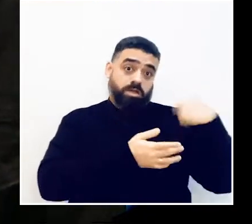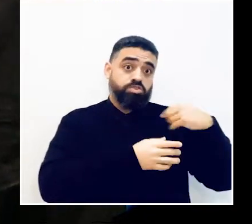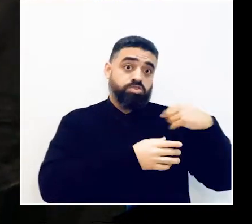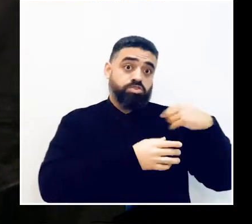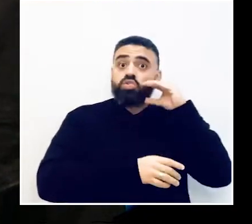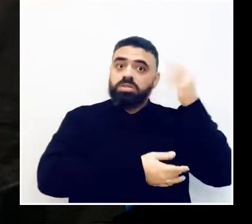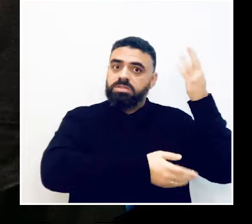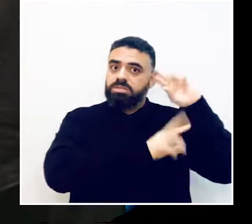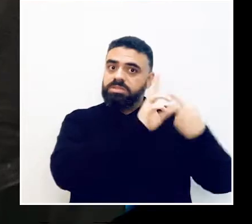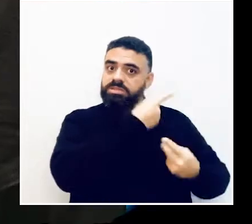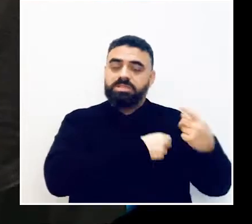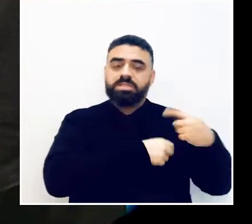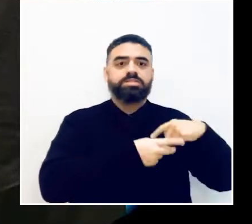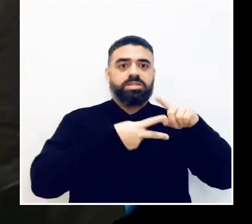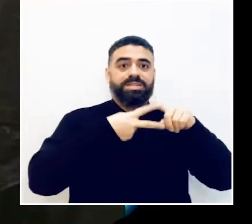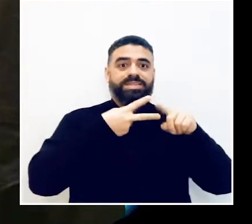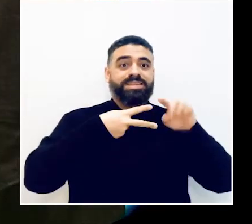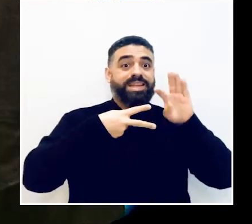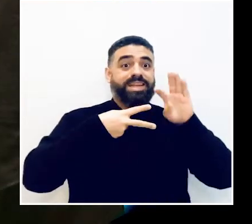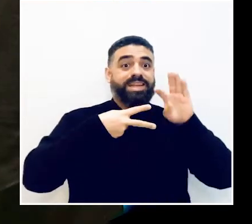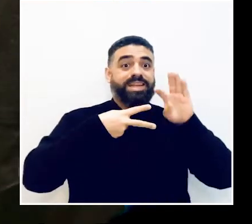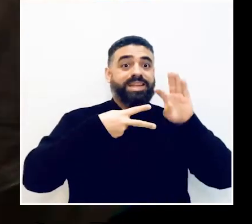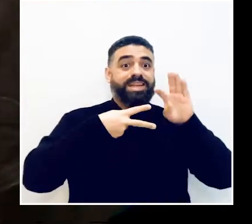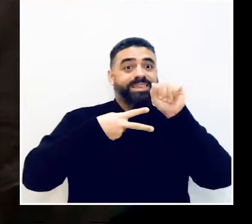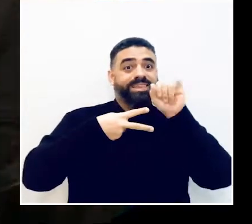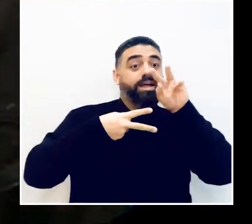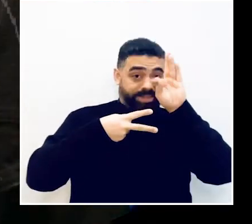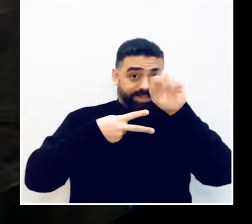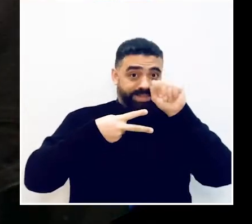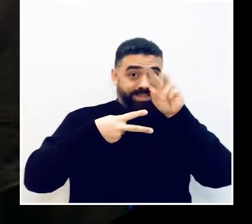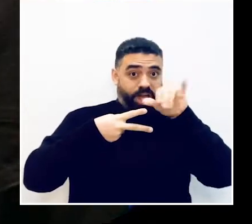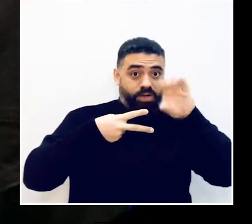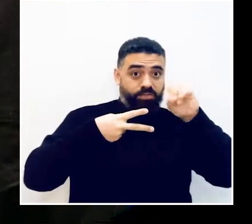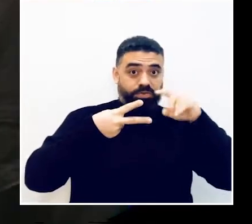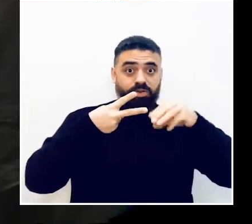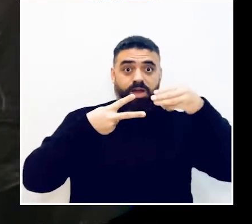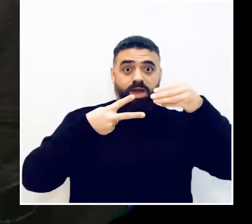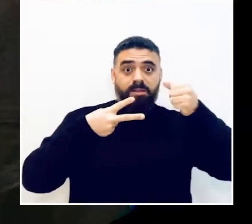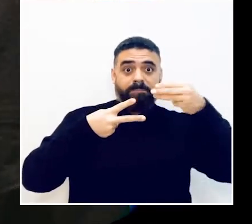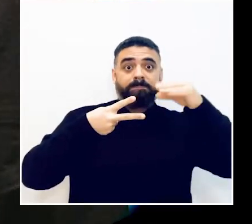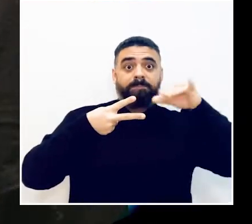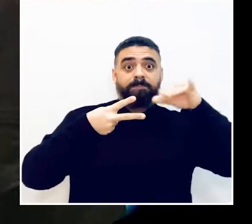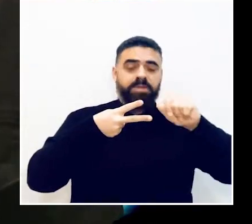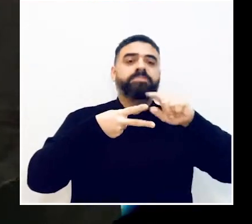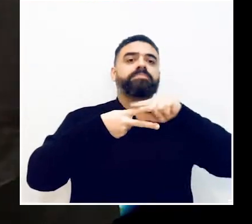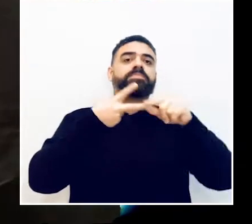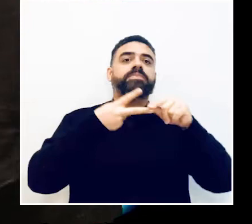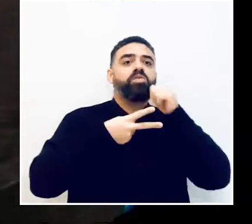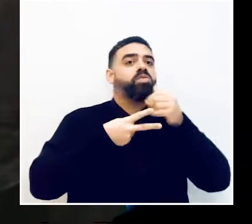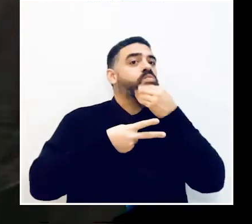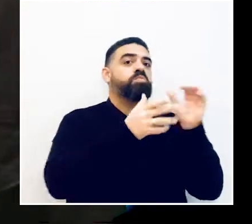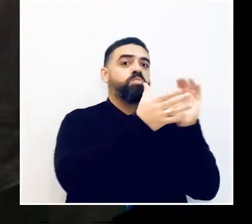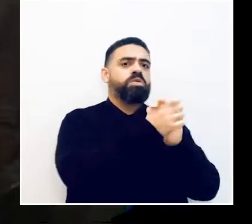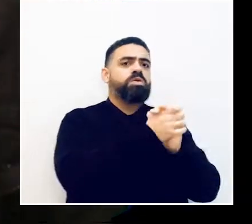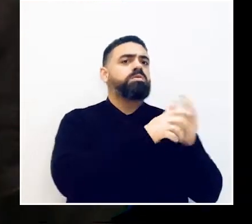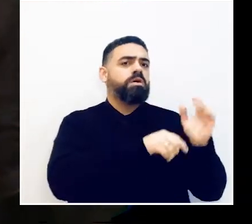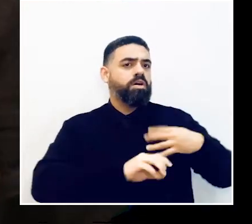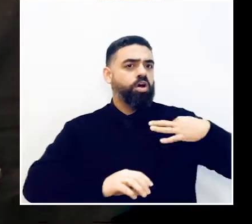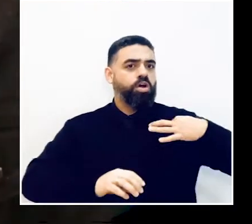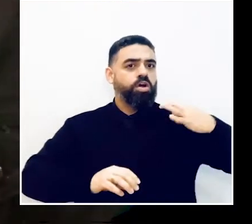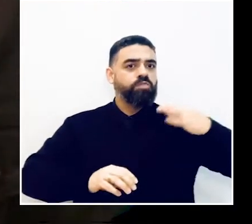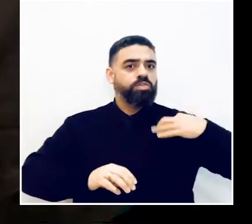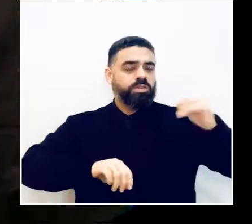tinha um casal lá, o Otávio e a Mayra. Eles se voluntariaram ou colocaram eles para ajudar na